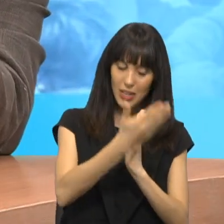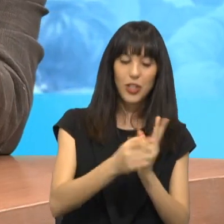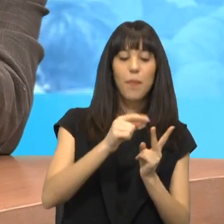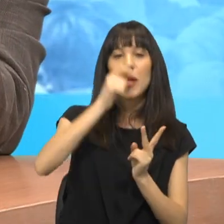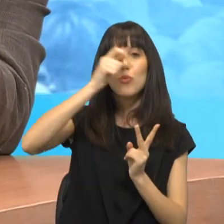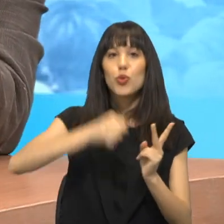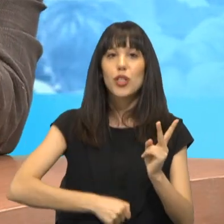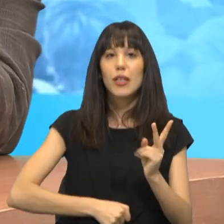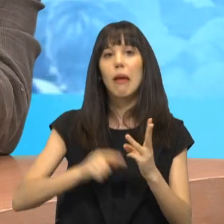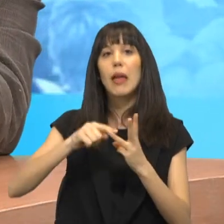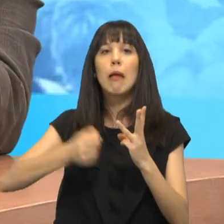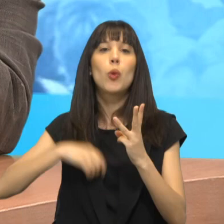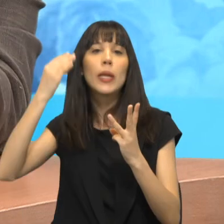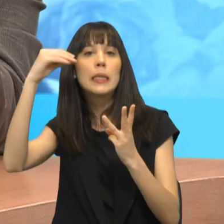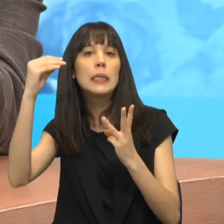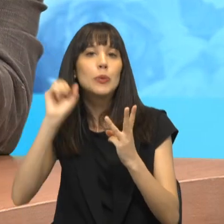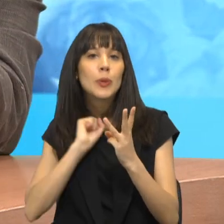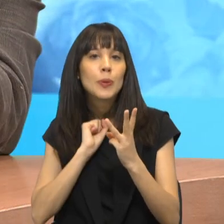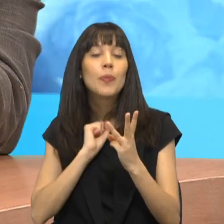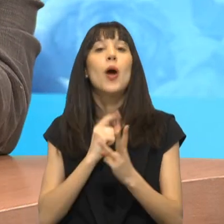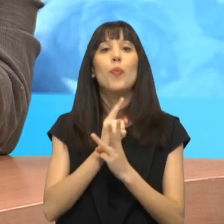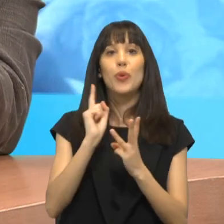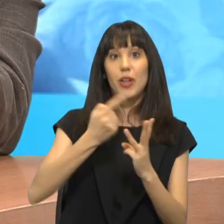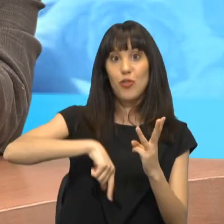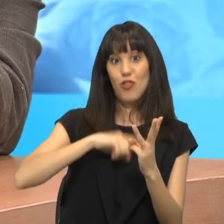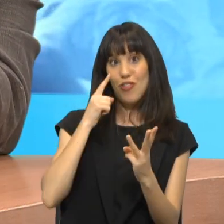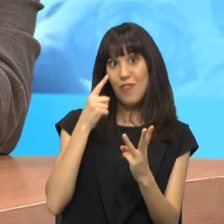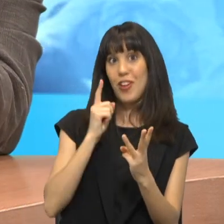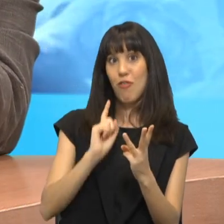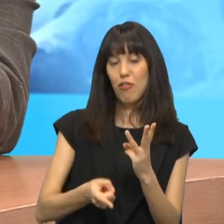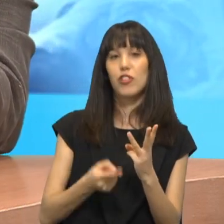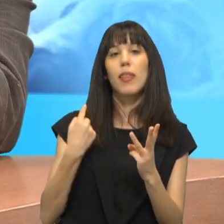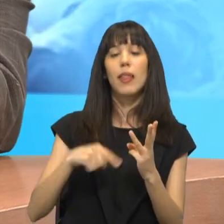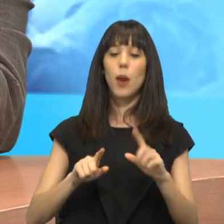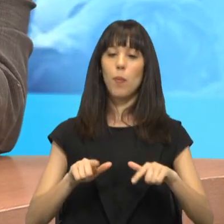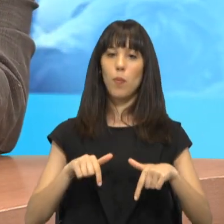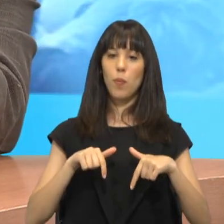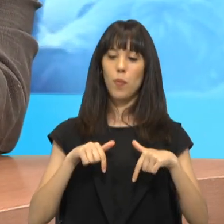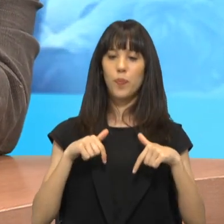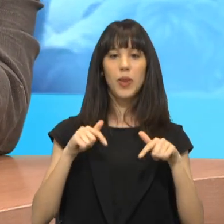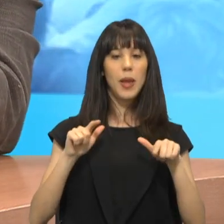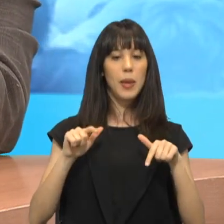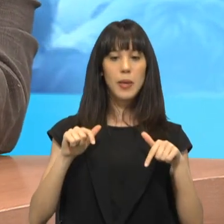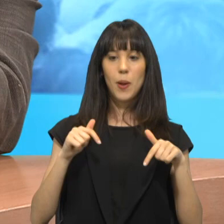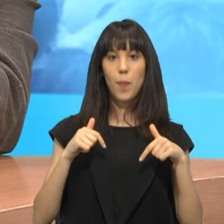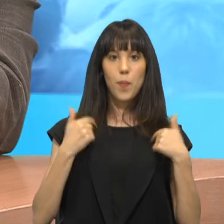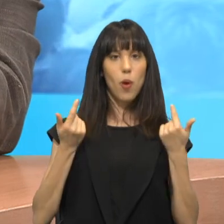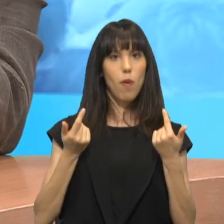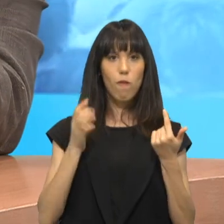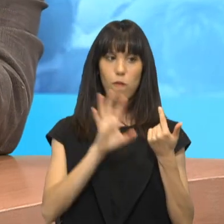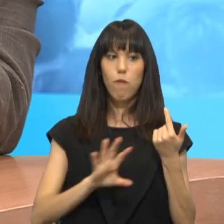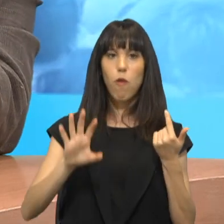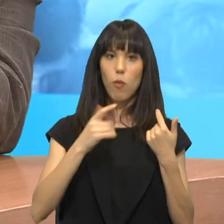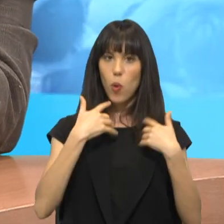e ao catolicismo. O que nós assistimos a um protagonismo muito vivo e diversificado